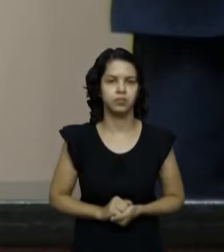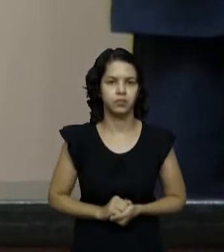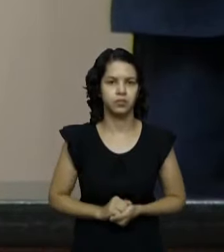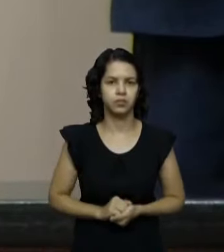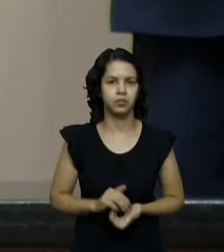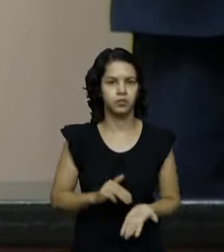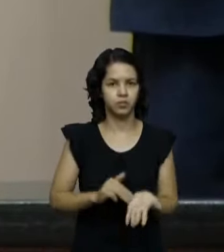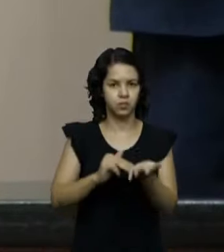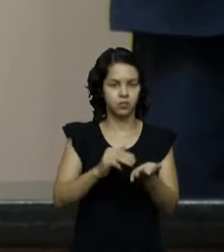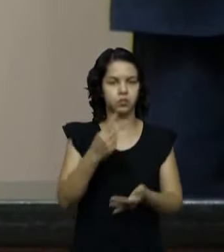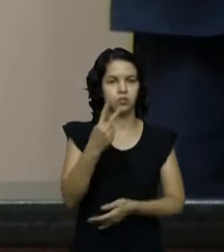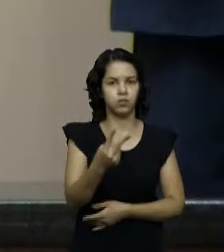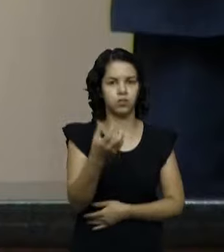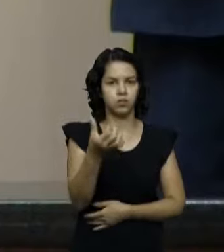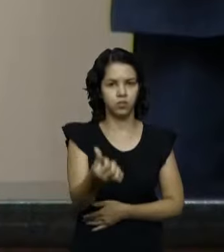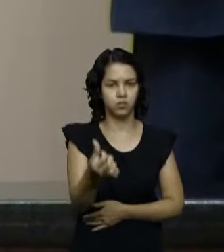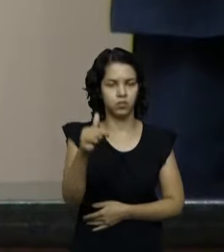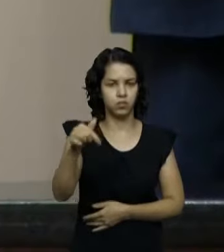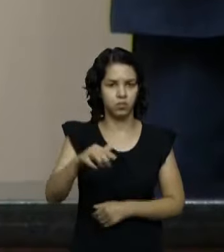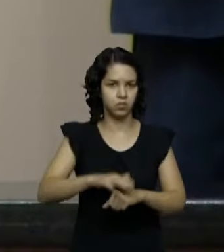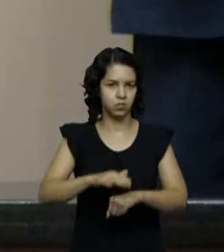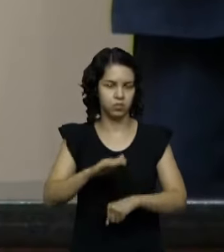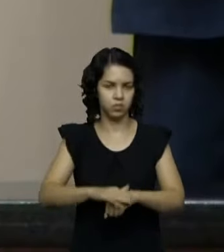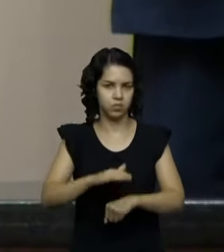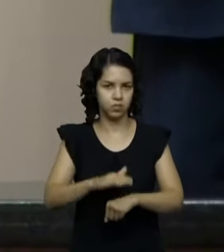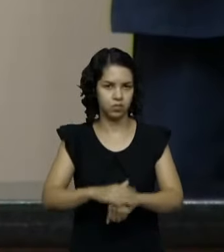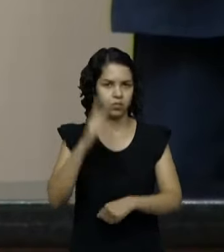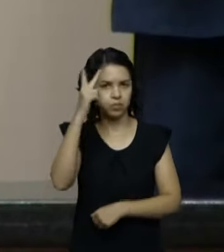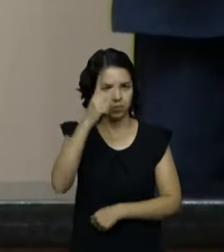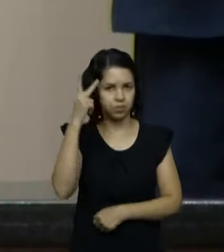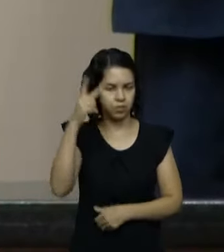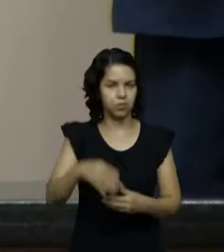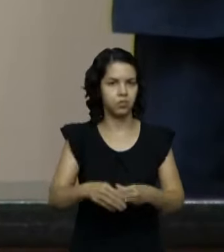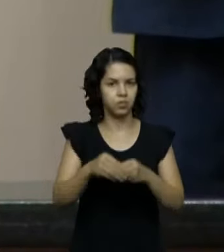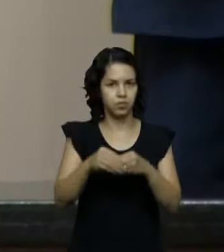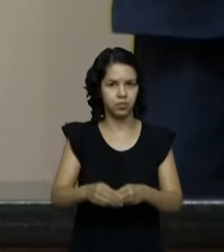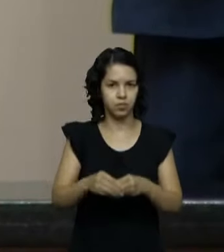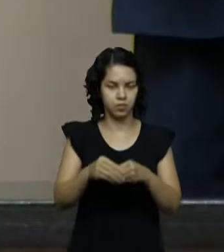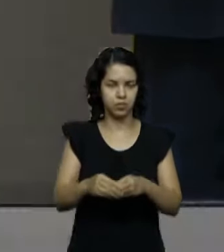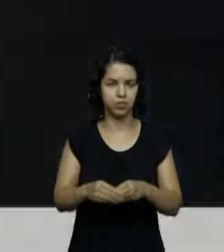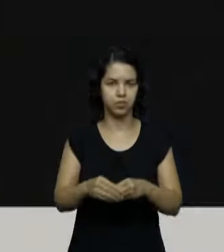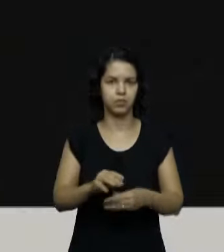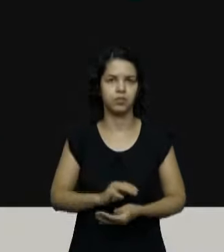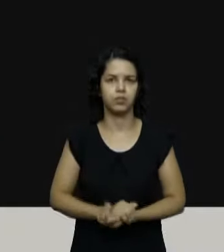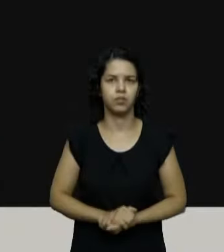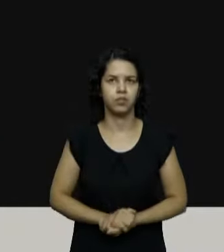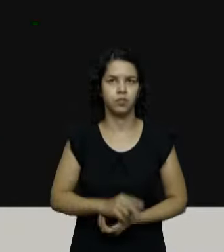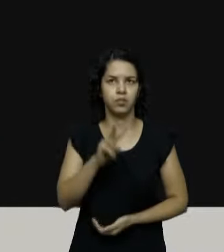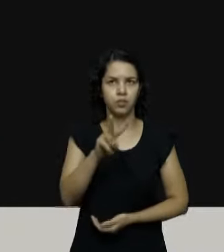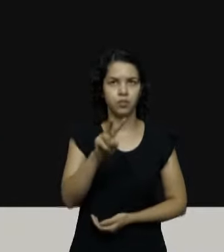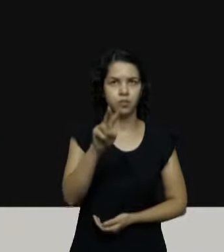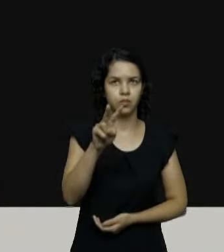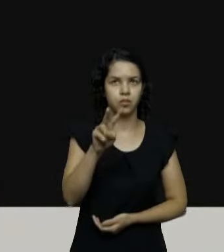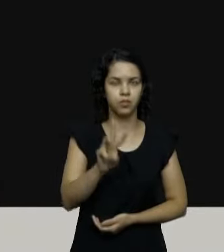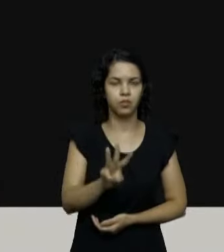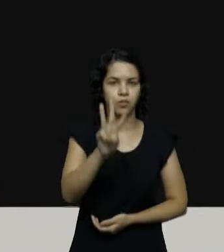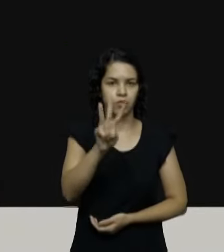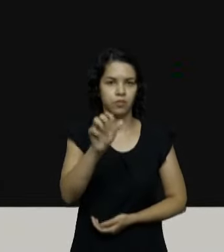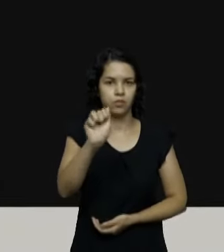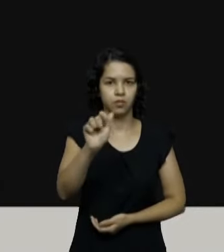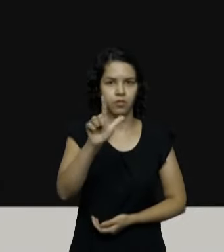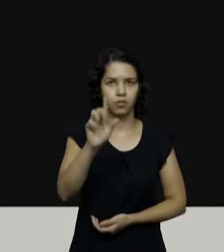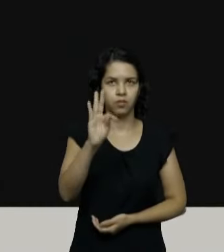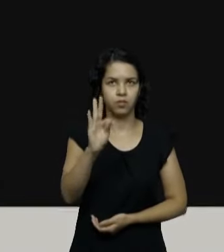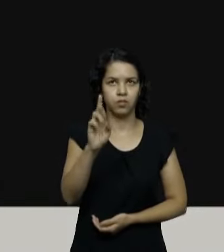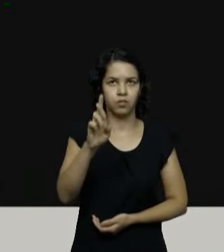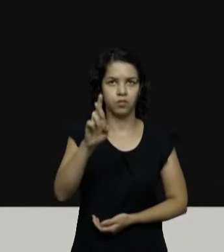Moção 267, autora deputada Paulinha, cumprimentando o senhor Walter Ottmann por completar 100